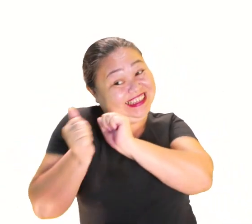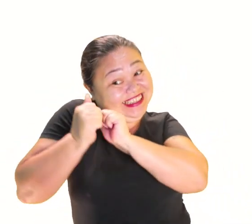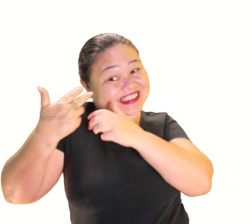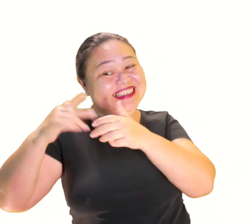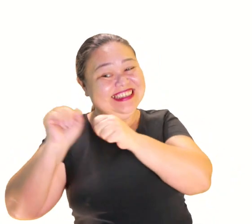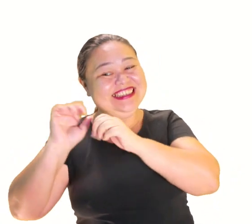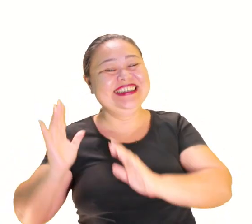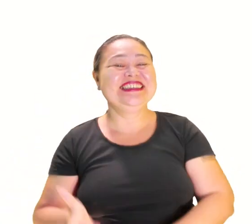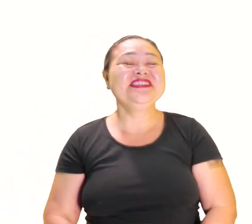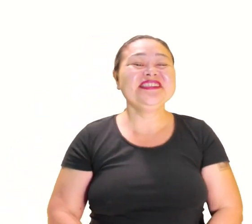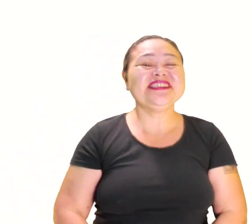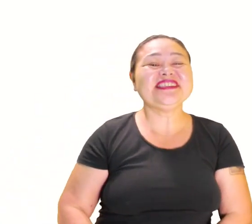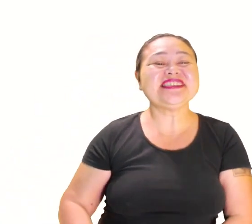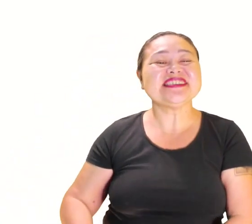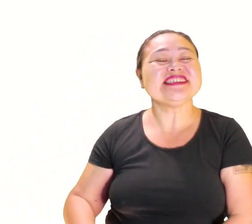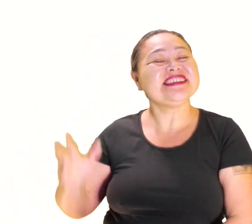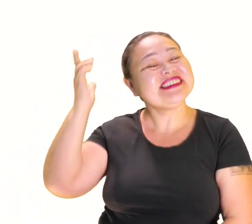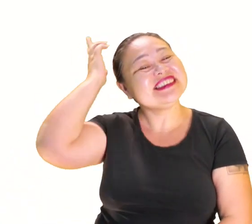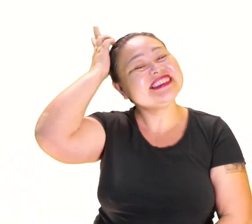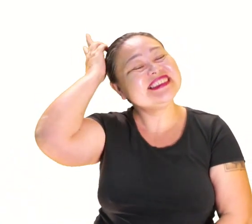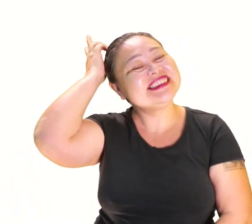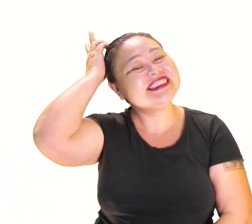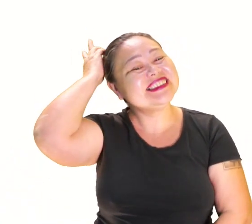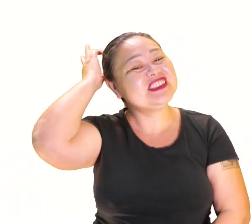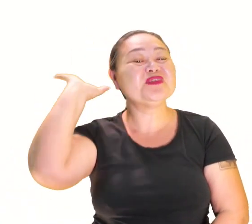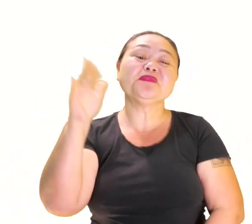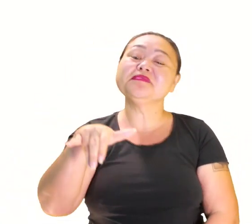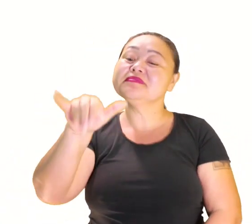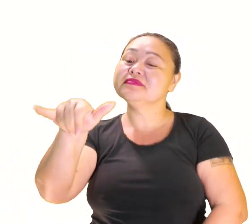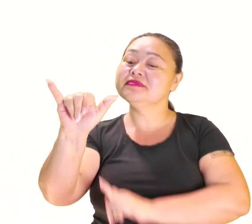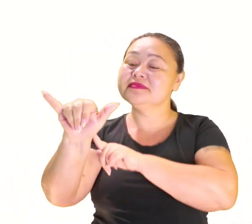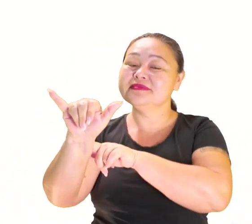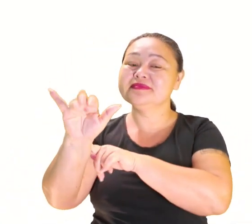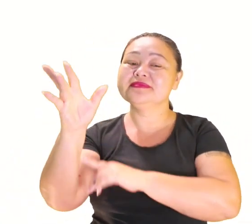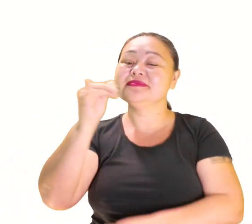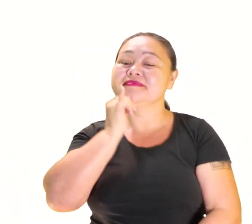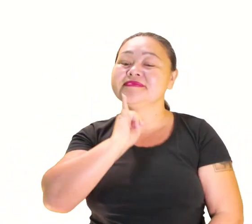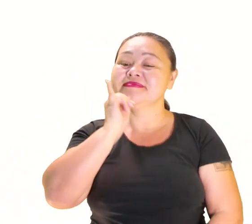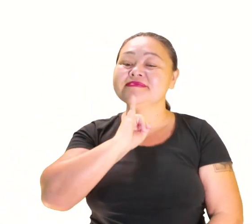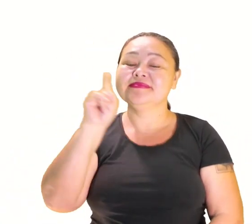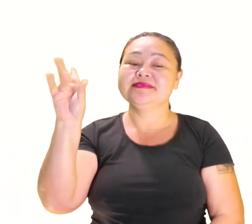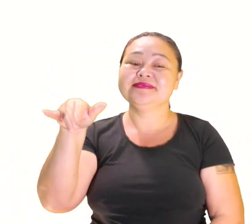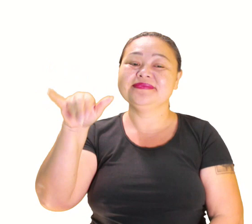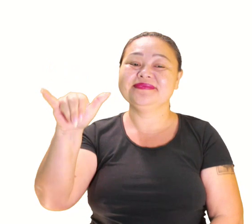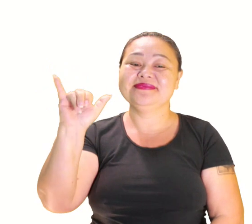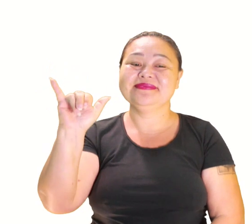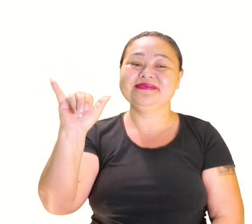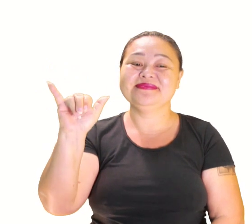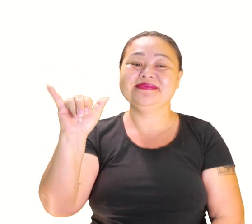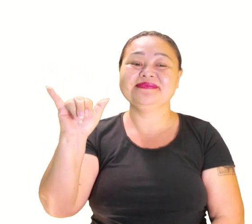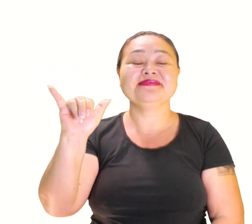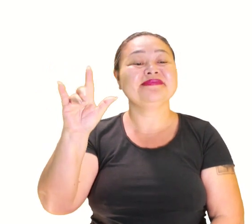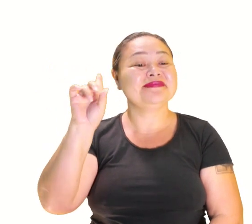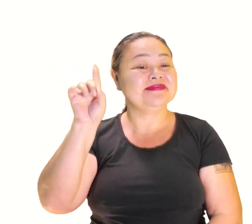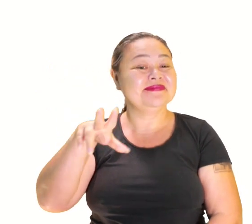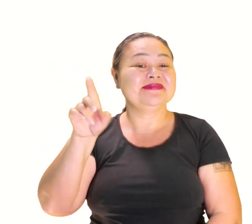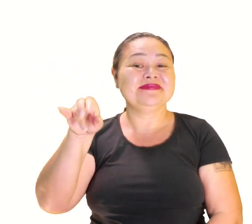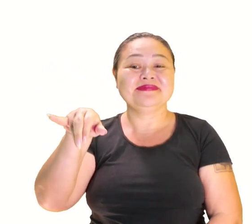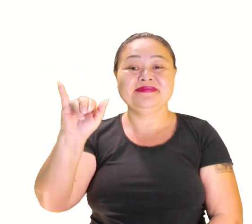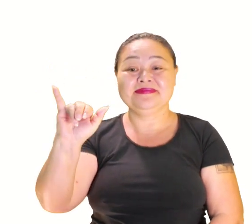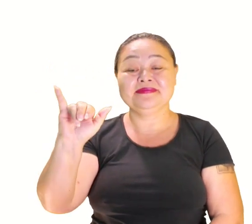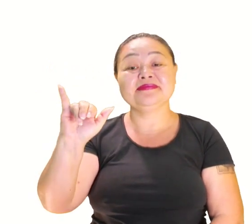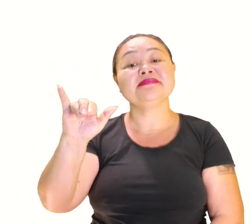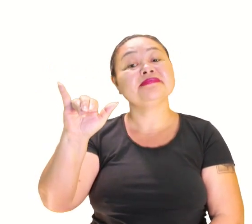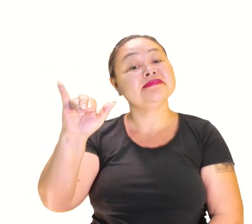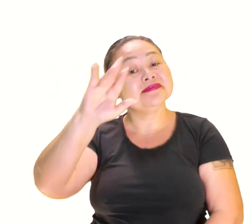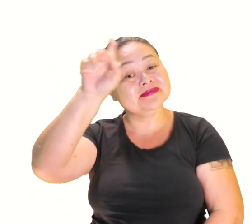Vamos lá, então. Agora, eu tenho os valores de y. Vamos fazer o primeiro exemplo aqui? Então, o f de x, que é o mesmo y, né, vai